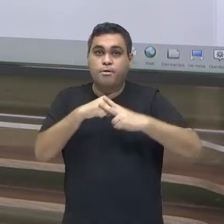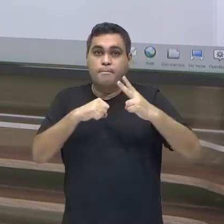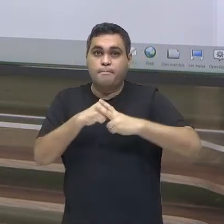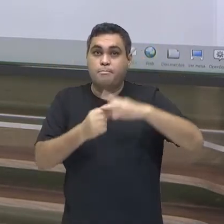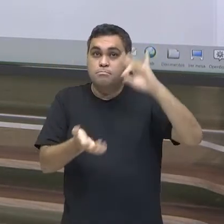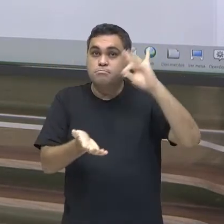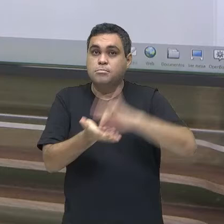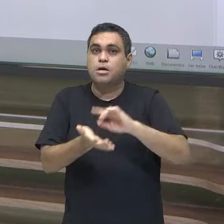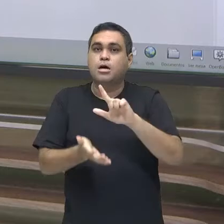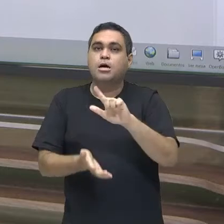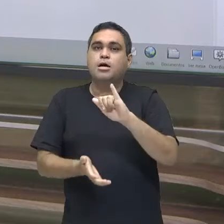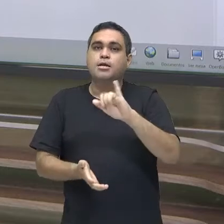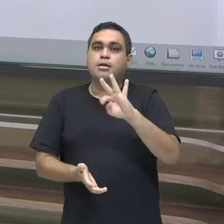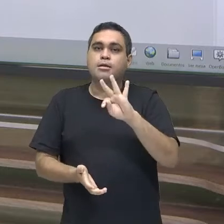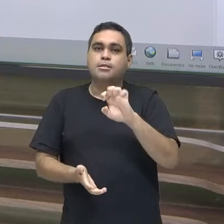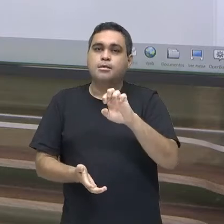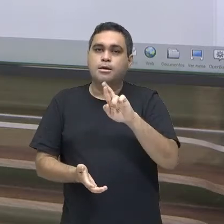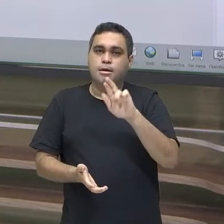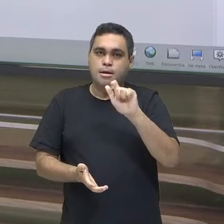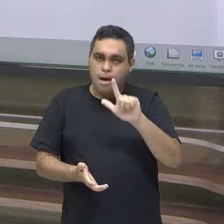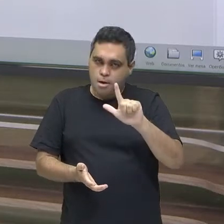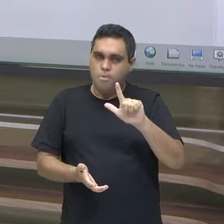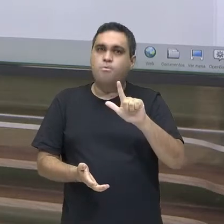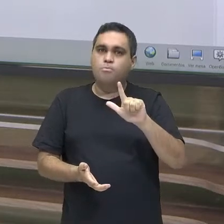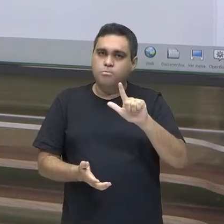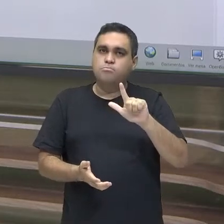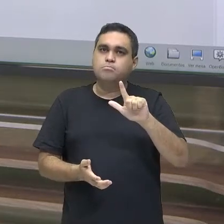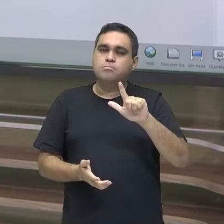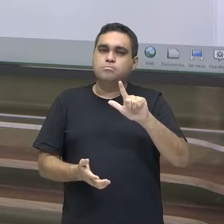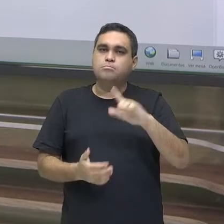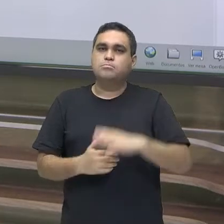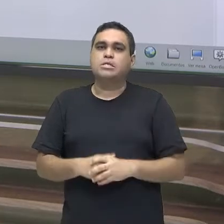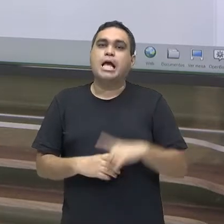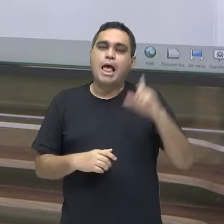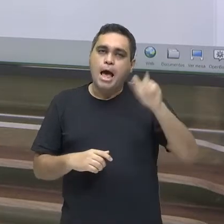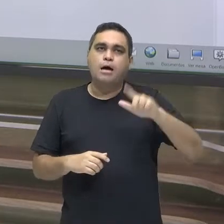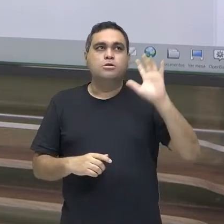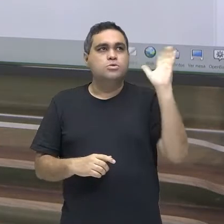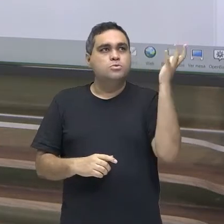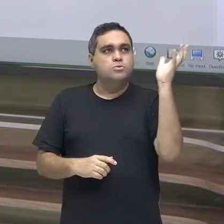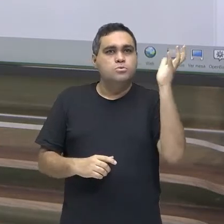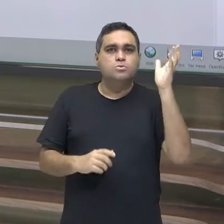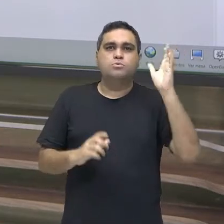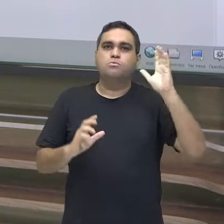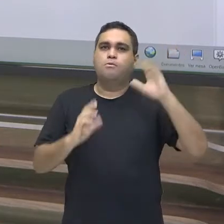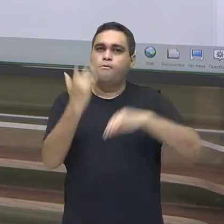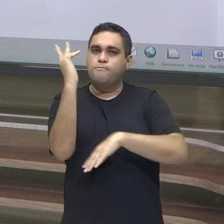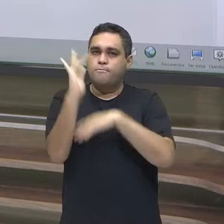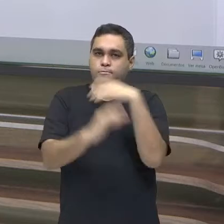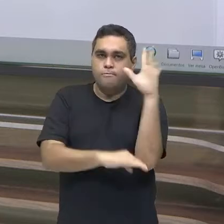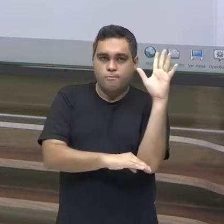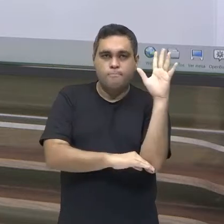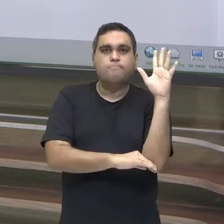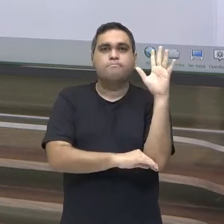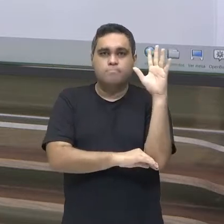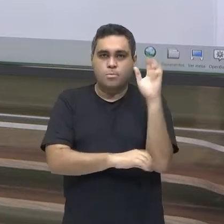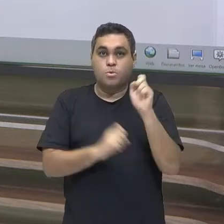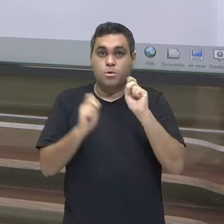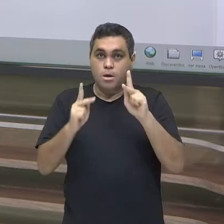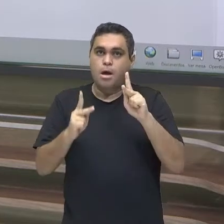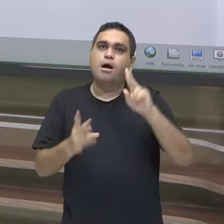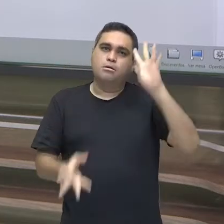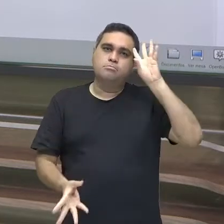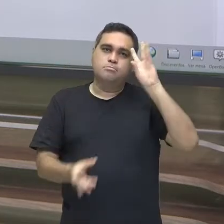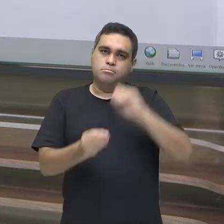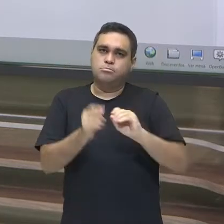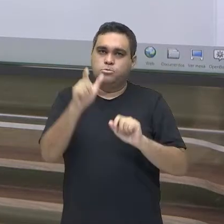sentido literal, no sentido real, de indicar fenômenos da natureza, fenômenos naturais, eles